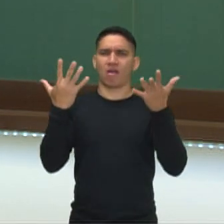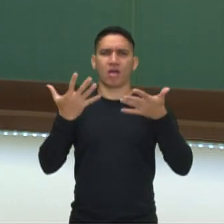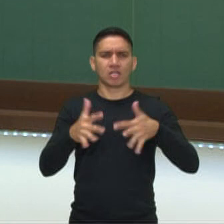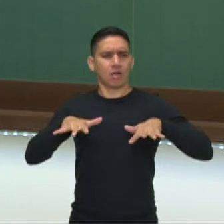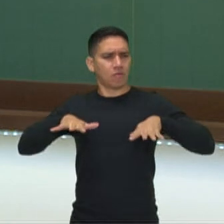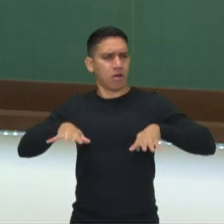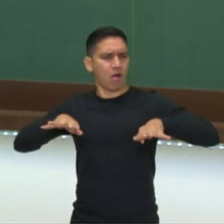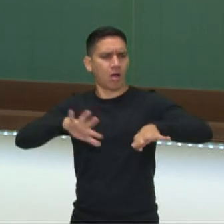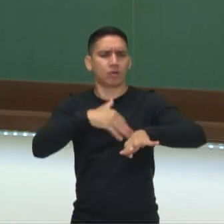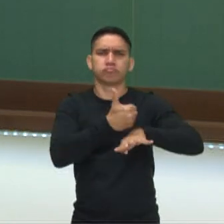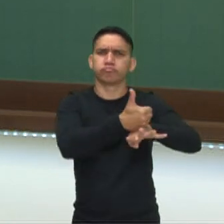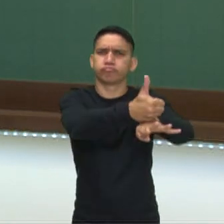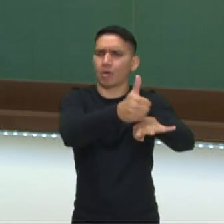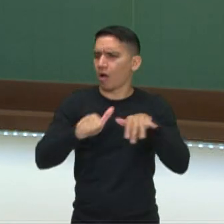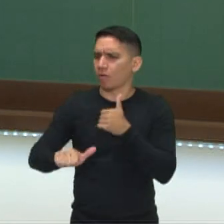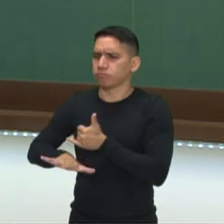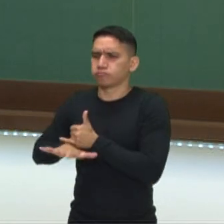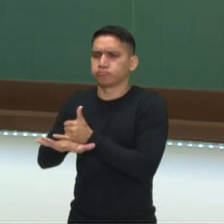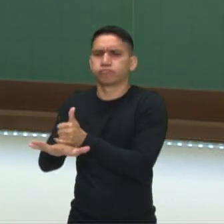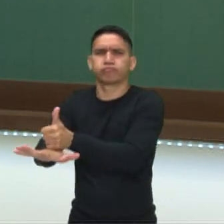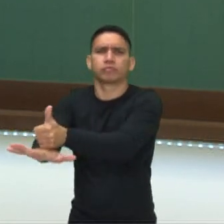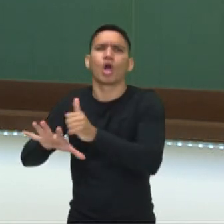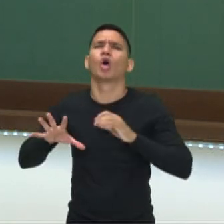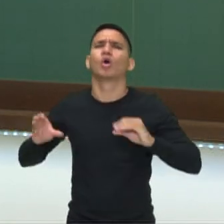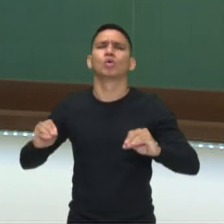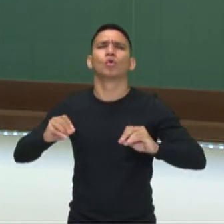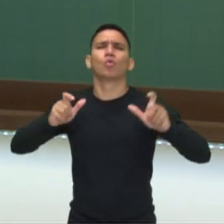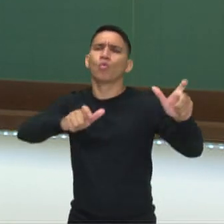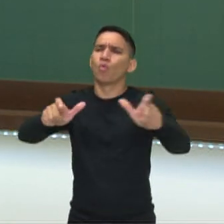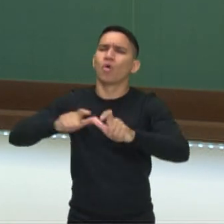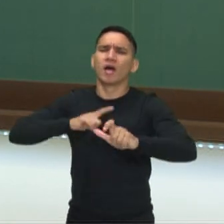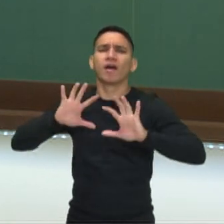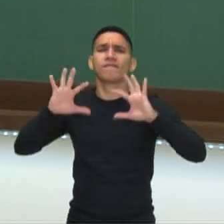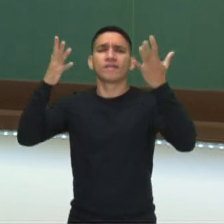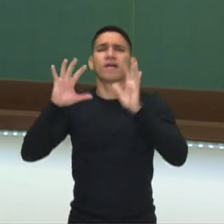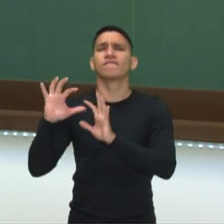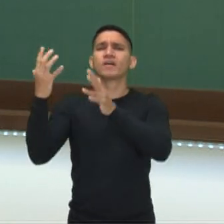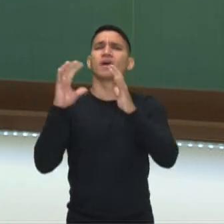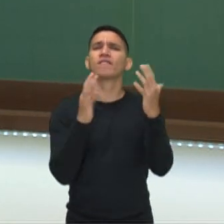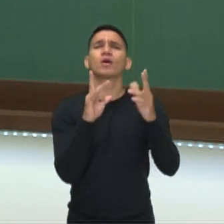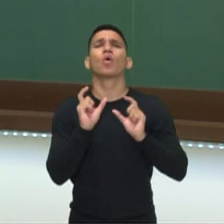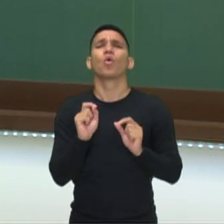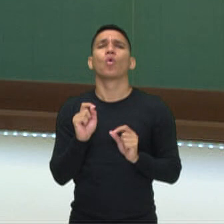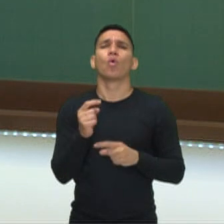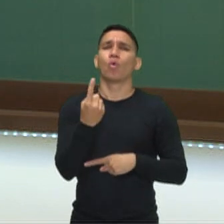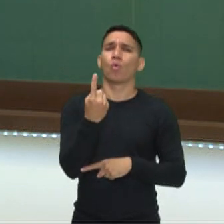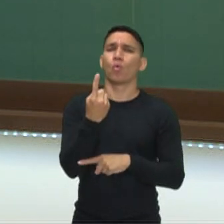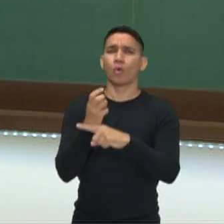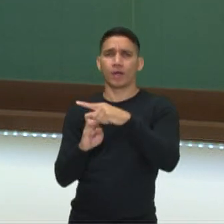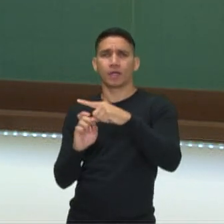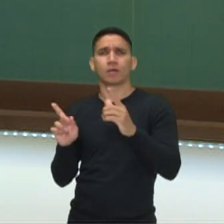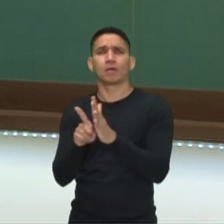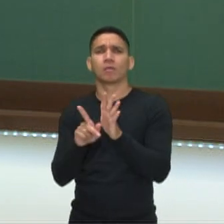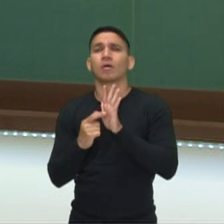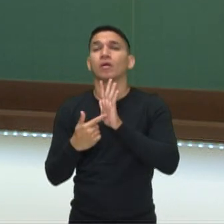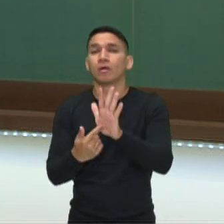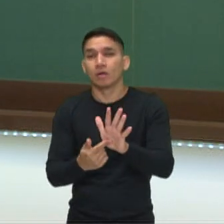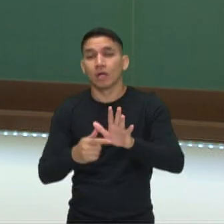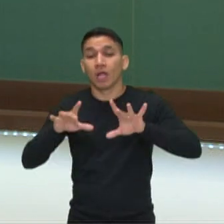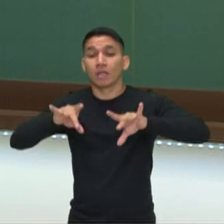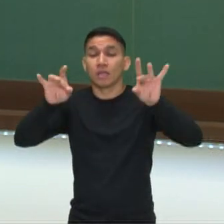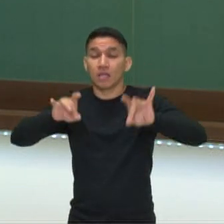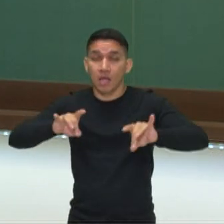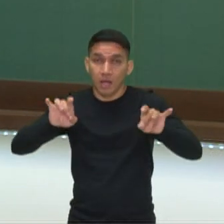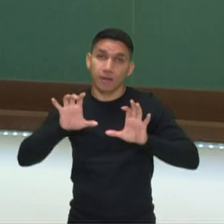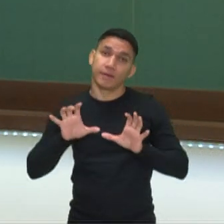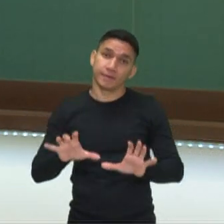corridas, e dentro dessas festas, somando todos os lugares dessas festas, 1/5 desses lugares eram os lugares do teatro. Então o